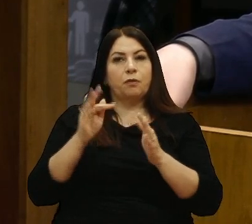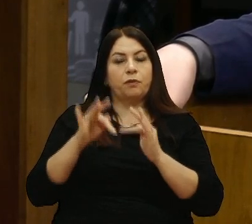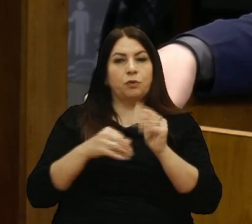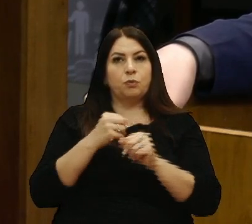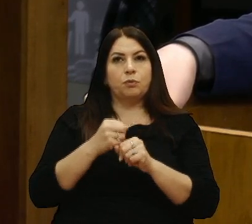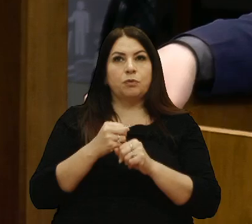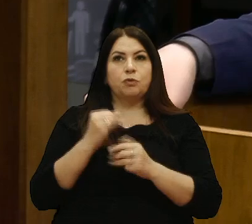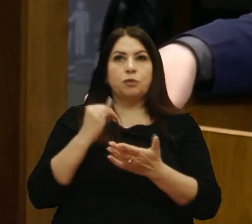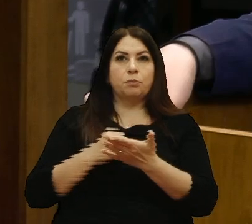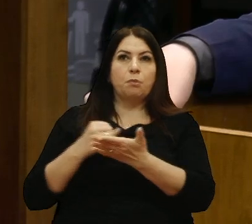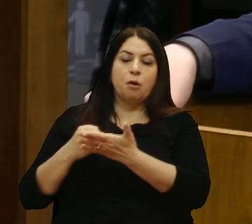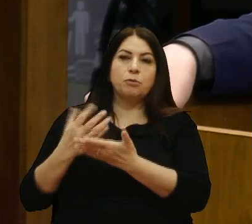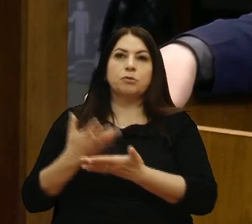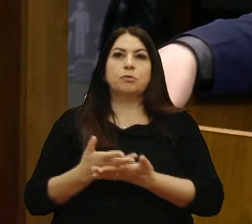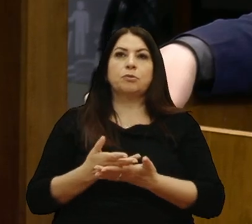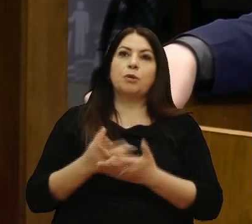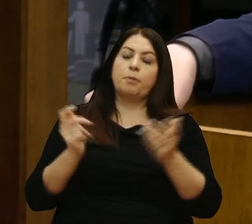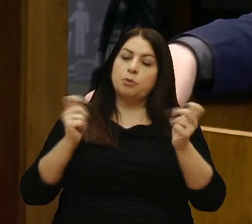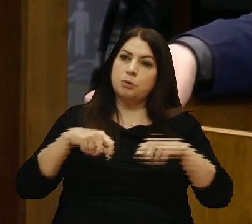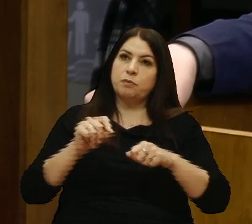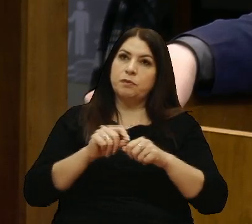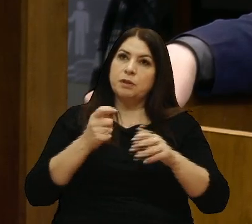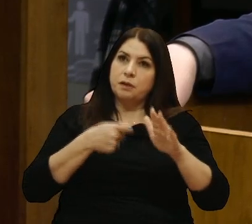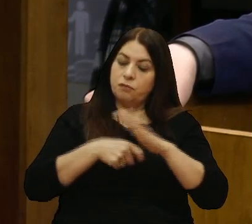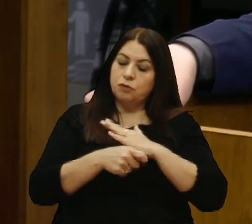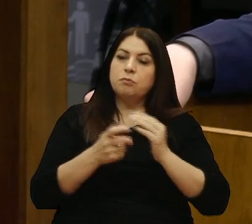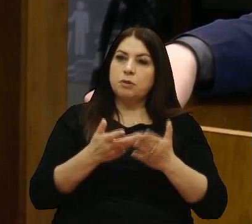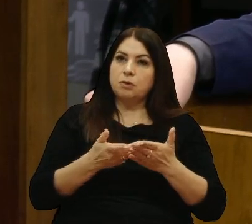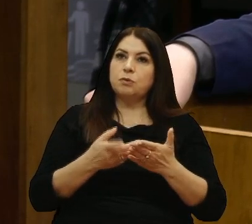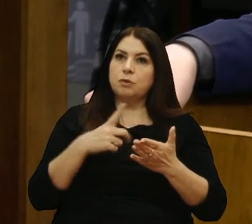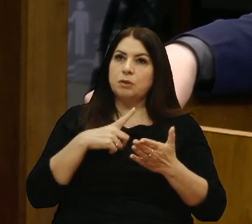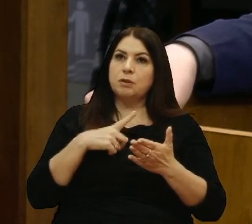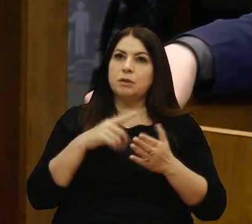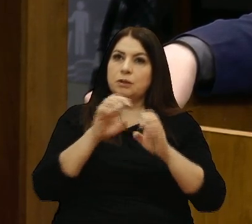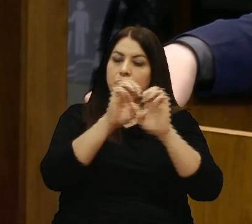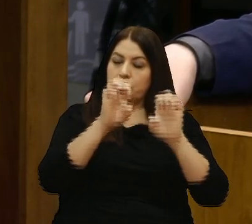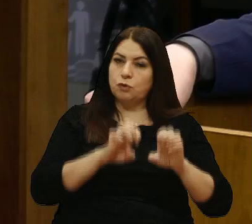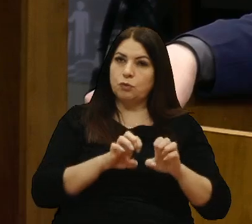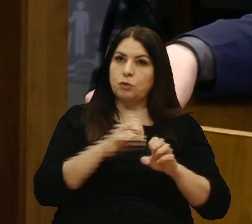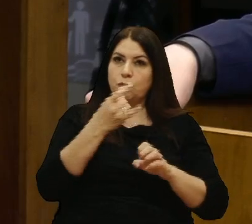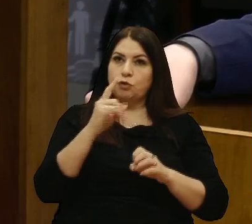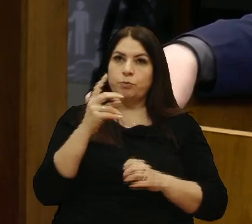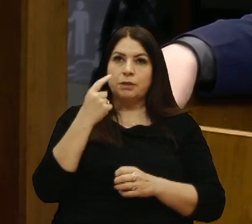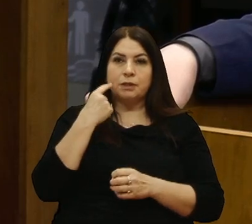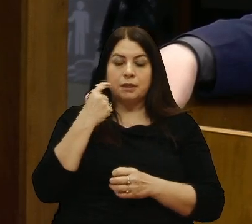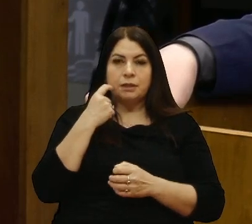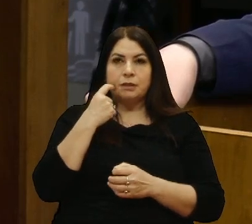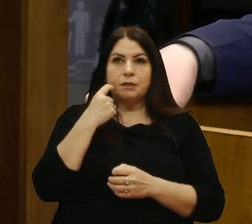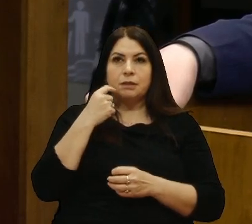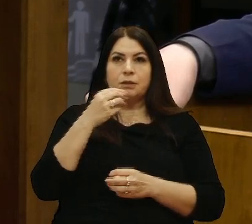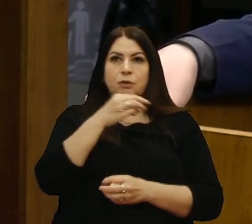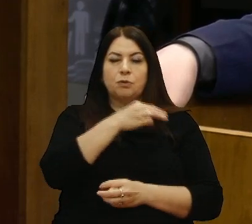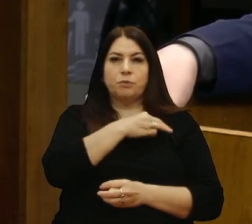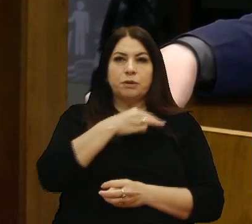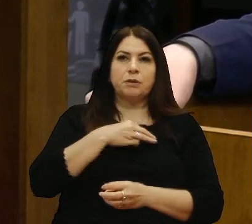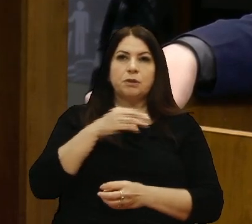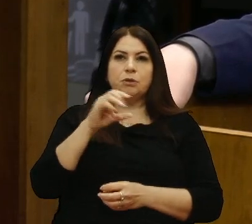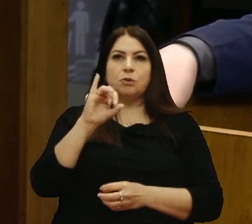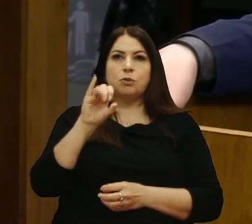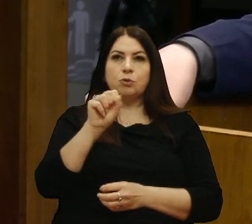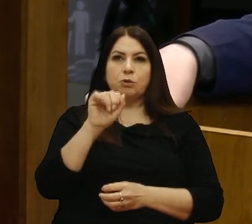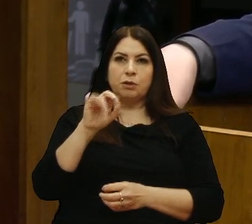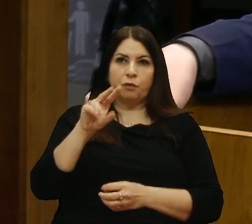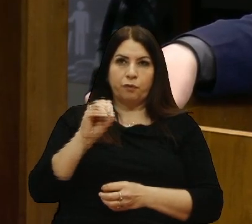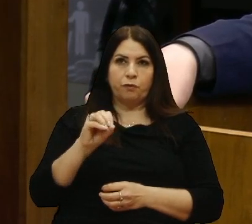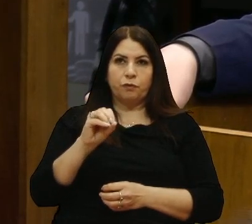de impostos. Então agora é possível fazer investimentos dentro de infraestrutura. E na última sexta-feira, o ministro Silvio Costa Filho, que é